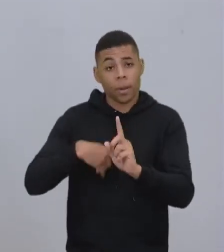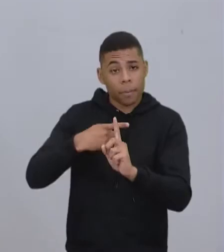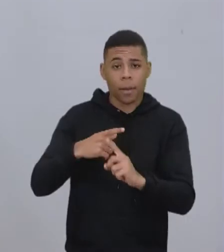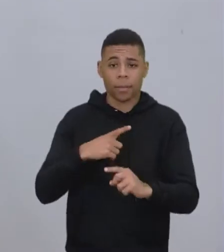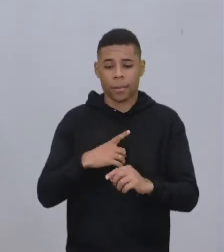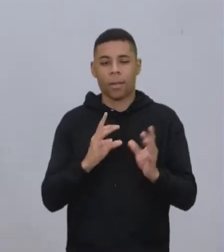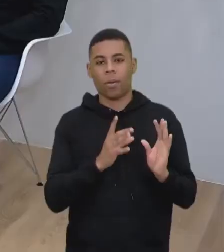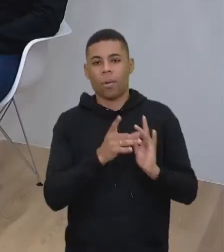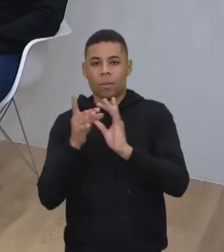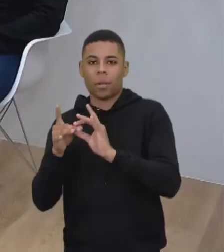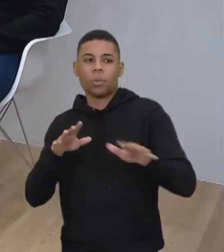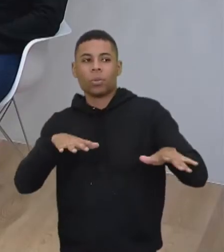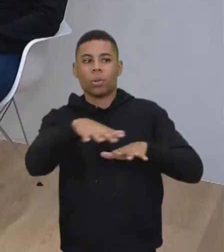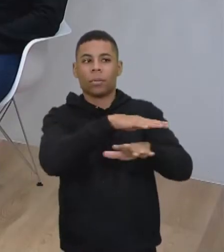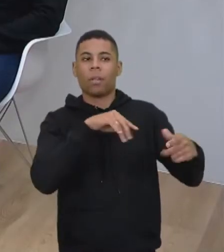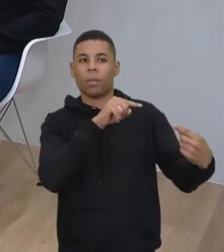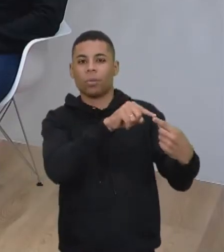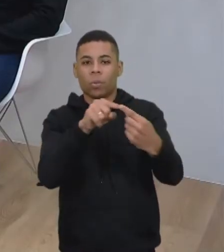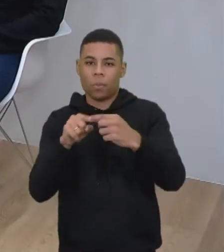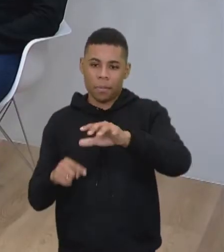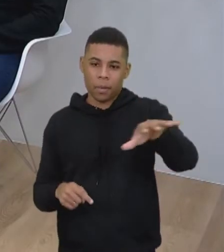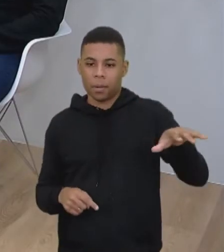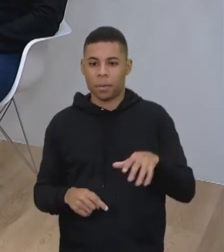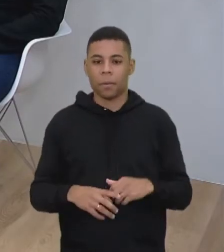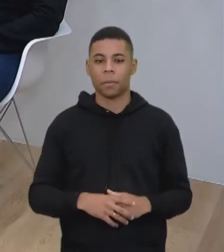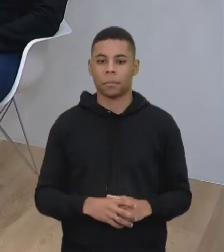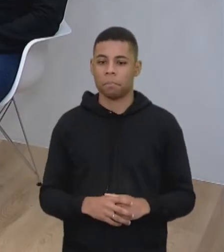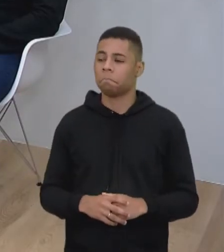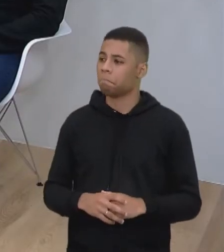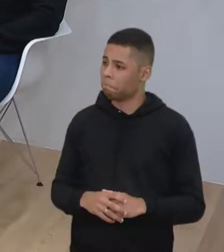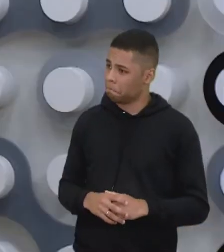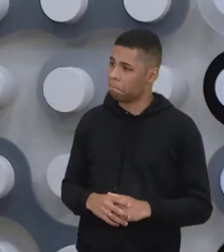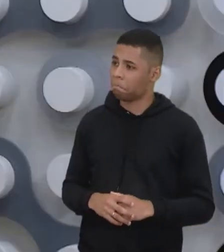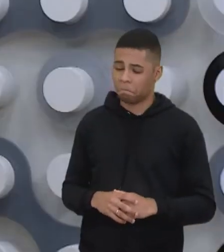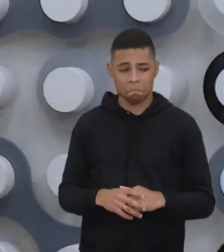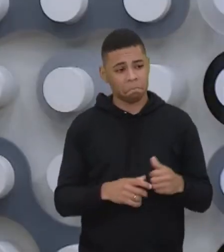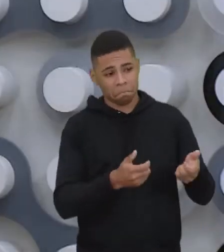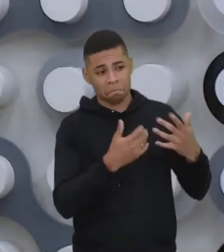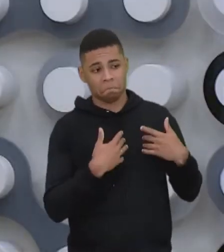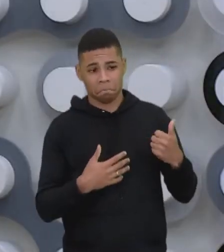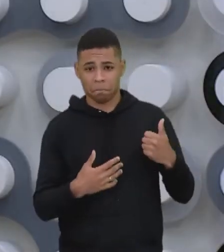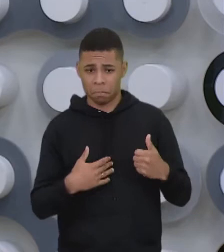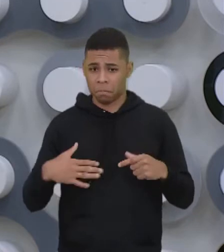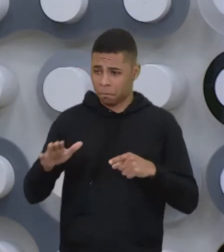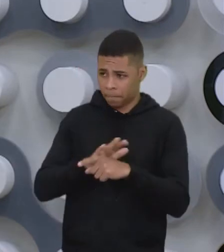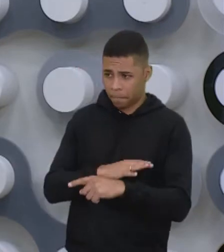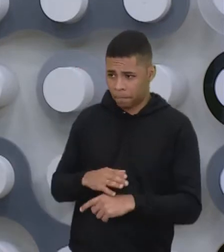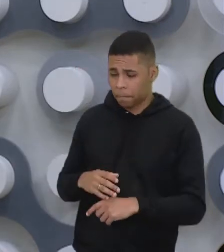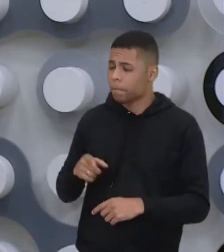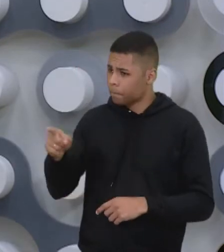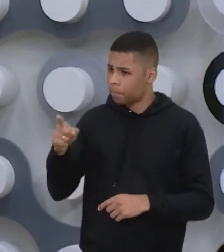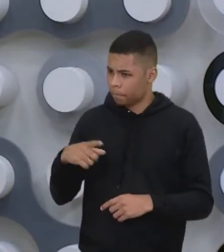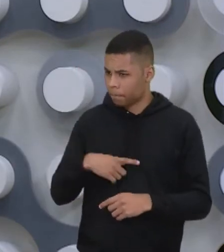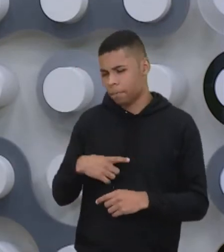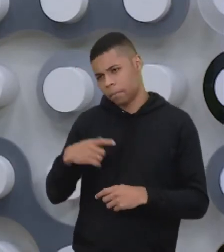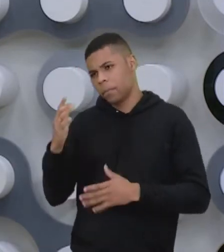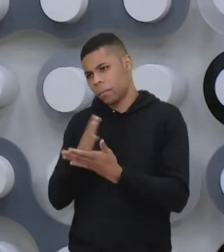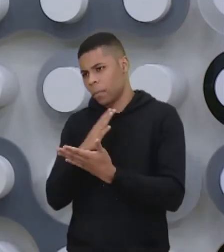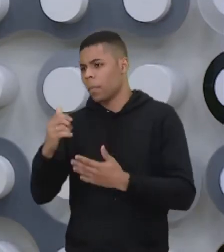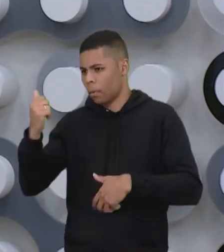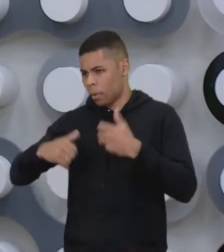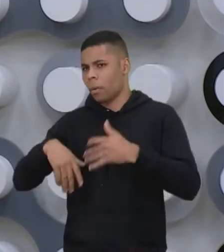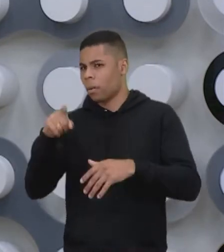do contexto da nossa sociedade. Pergunto mesmo para você, Farias. Você falou em representatividade, mas como é que a